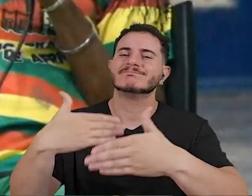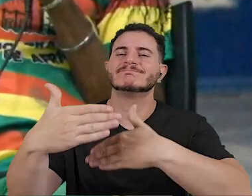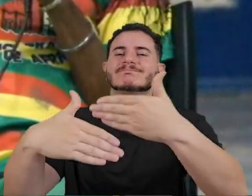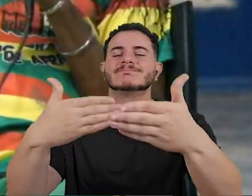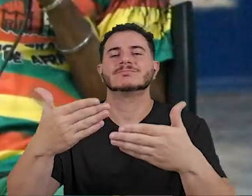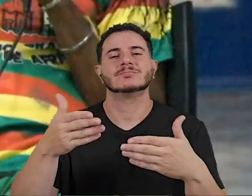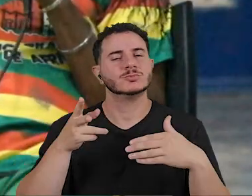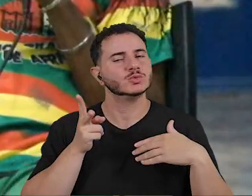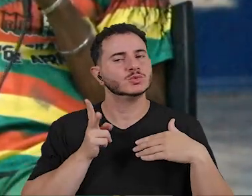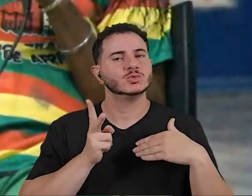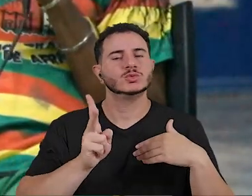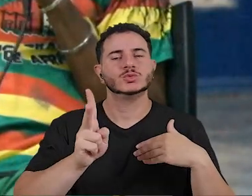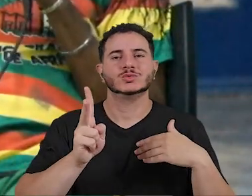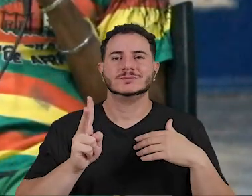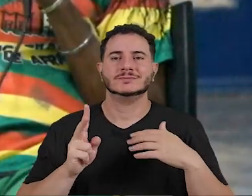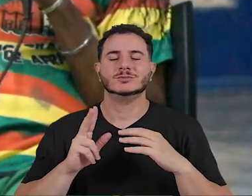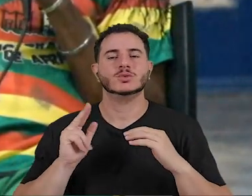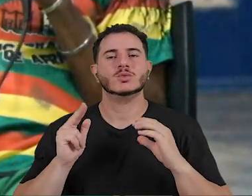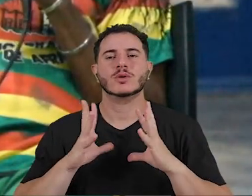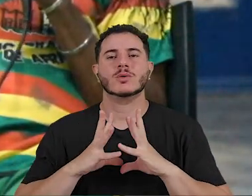Memória antiga.